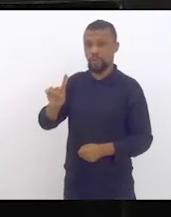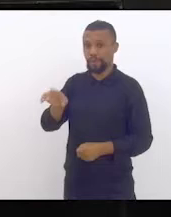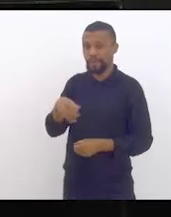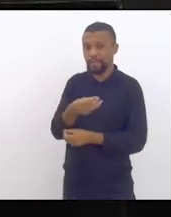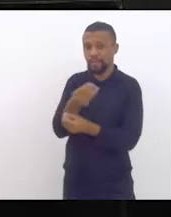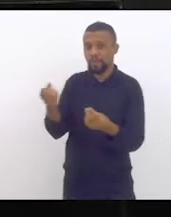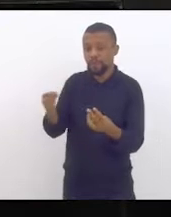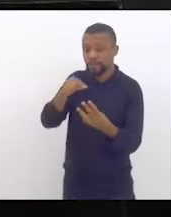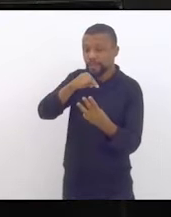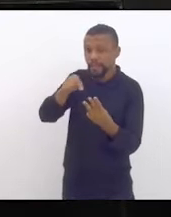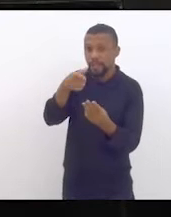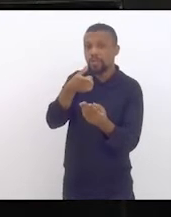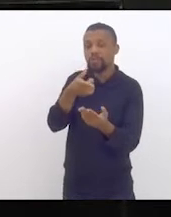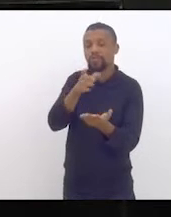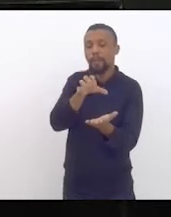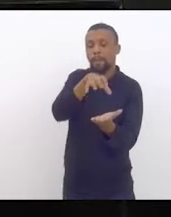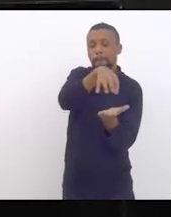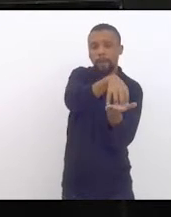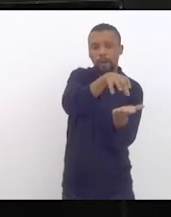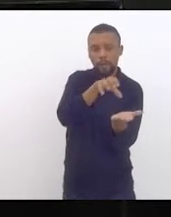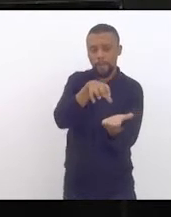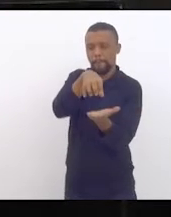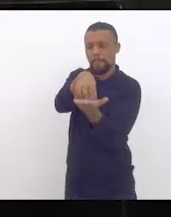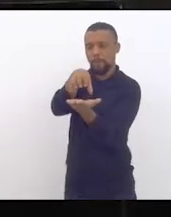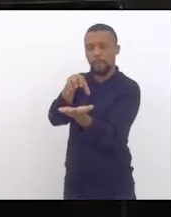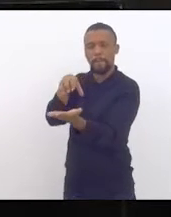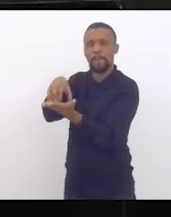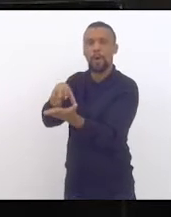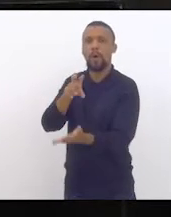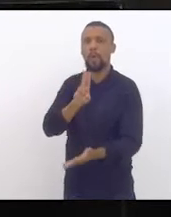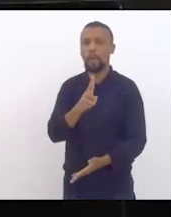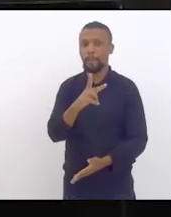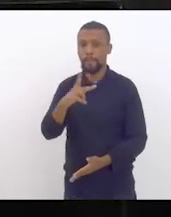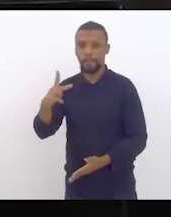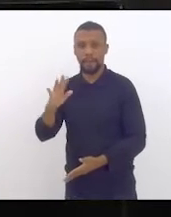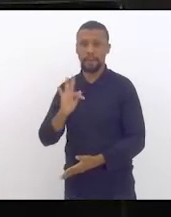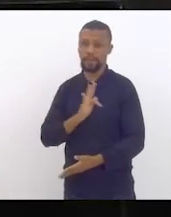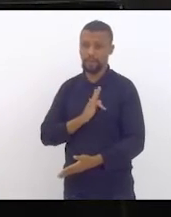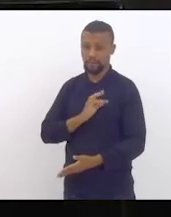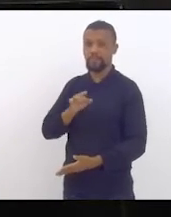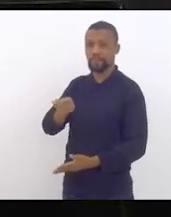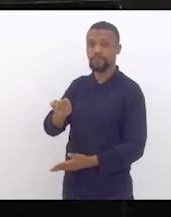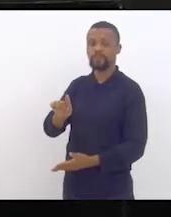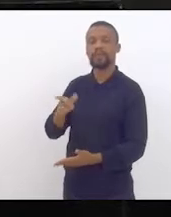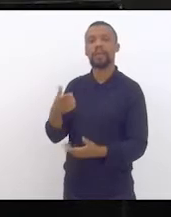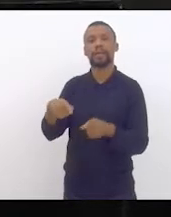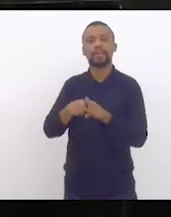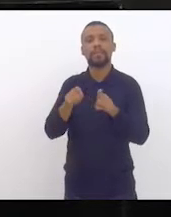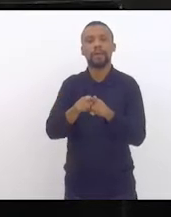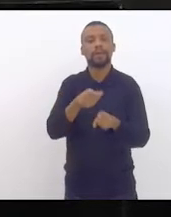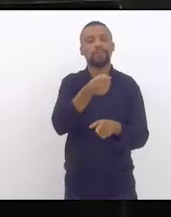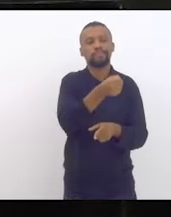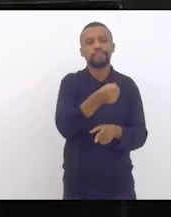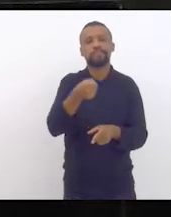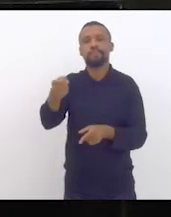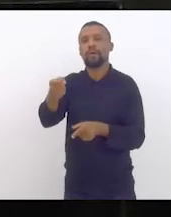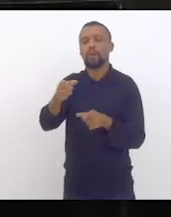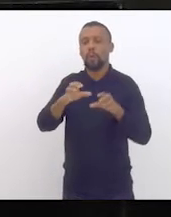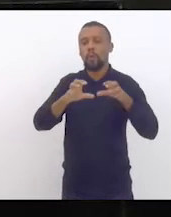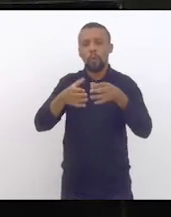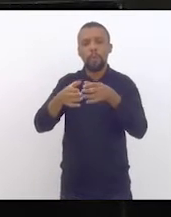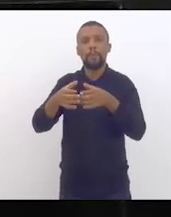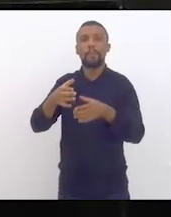de polícia de proximidade que são as do PPS e enviou mais de 200 policiais para